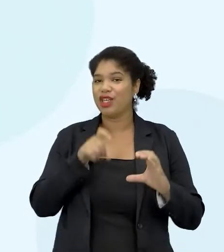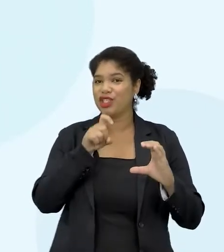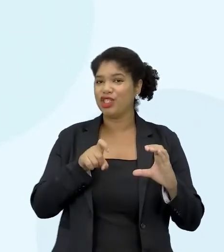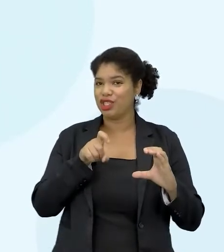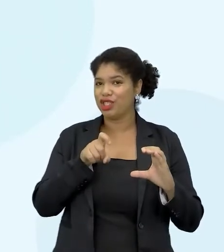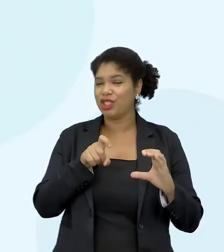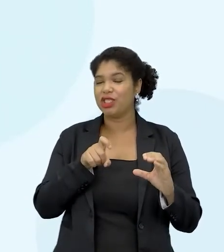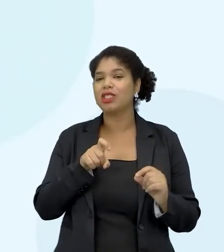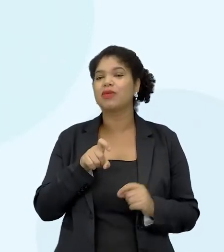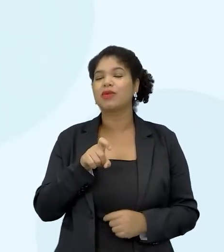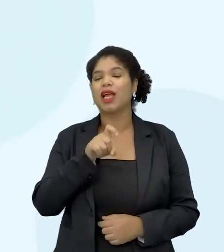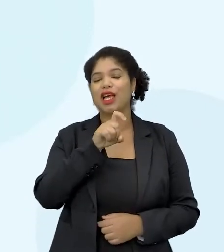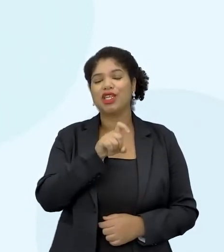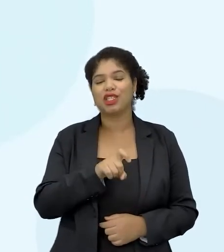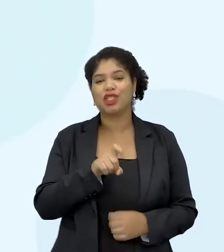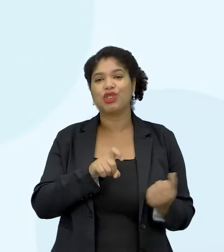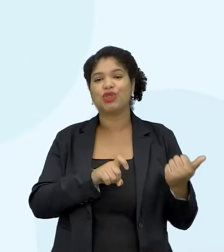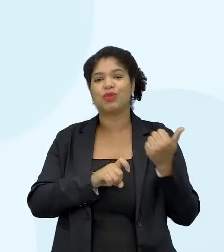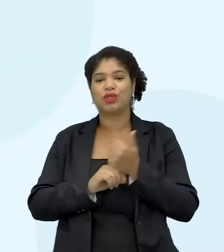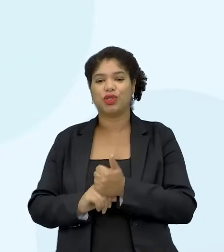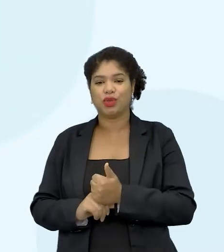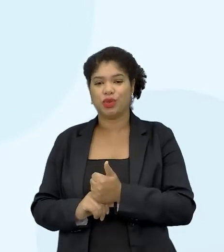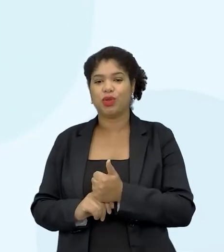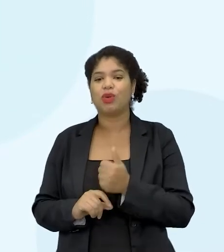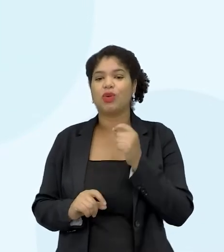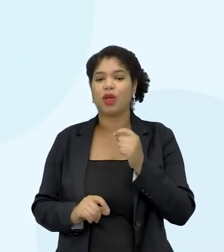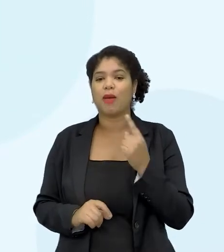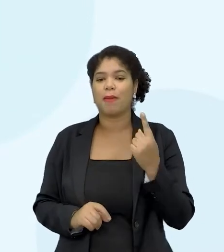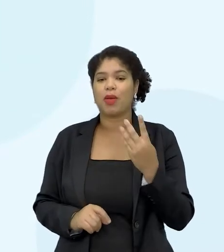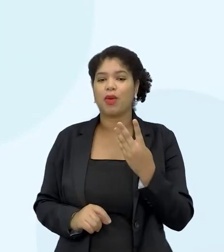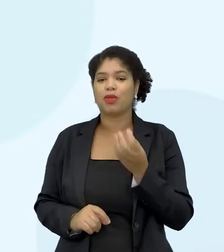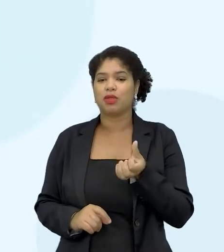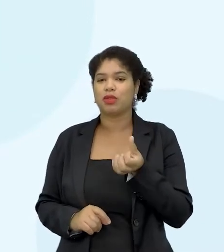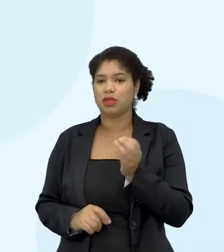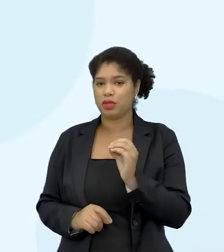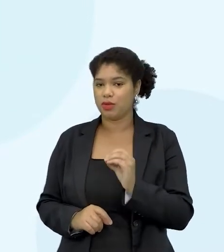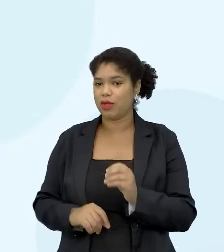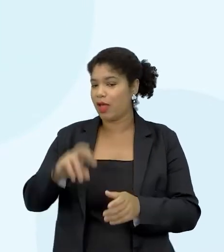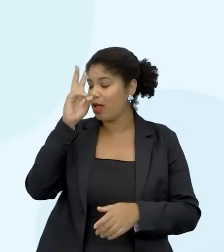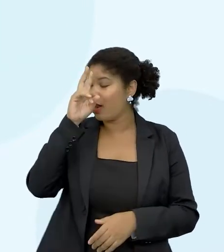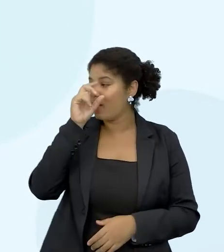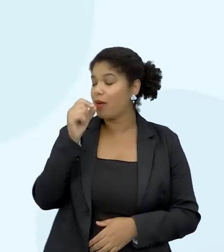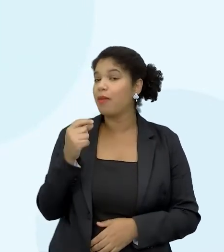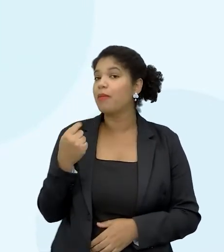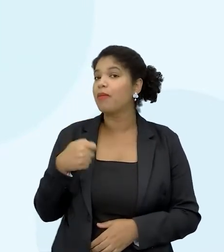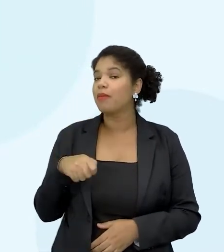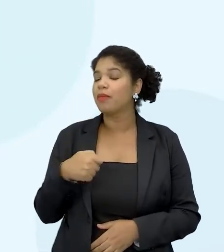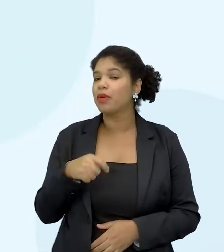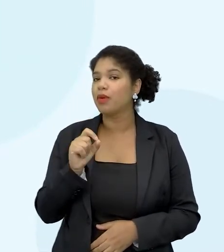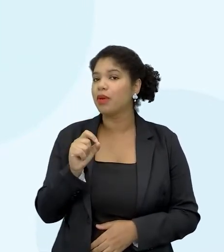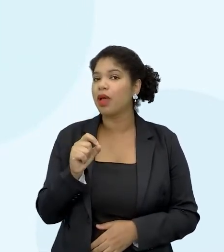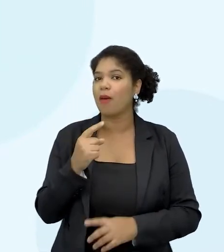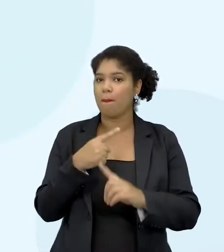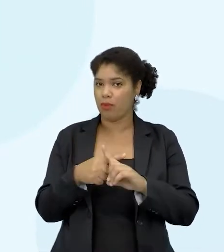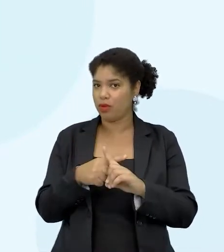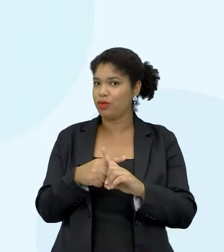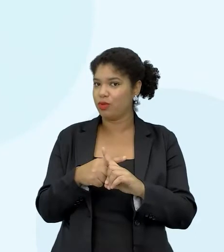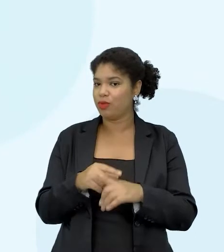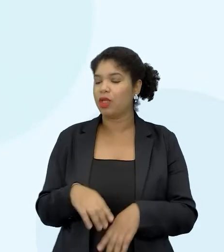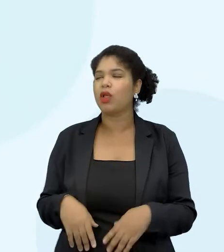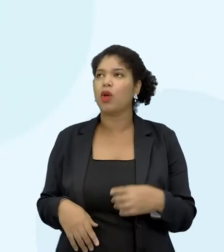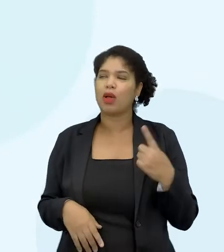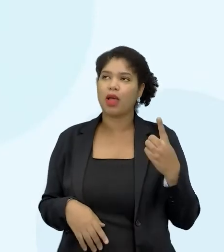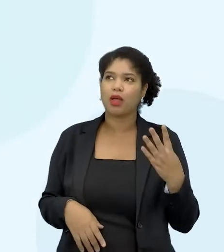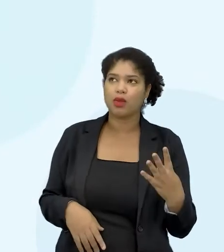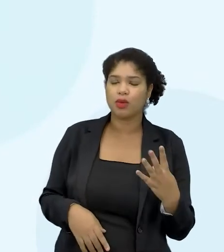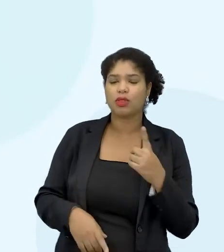1.460, né? Só fiz esta mudança aqui. Lembrando que primeiro a gente multiplica, não é isso? Então, 14